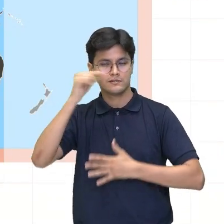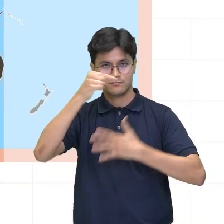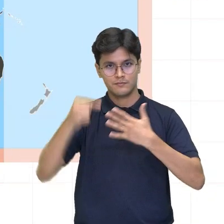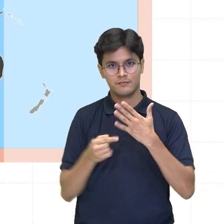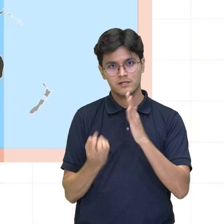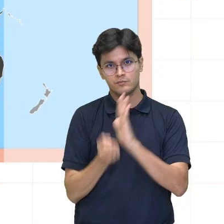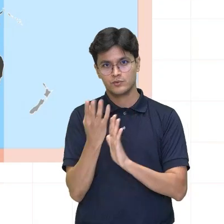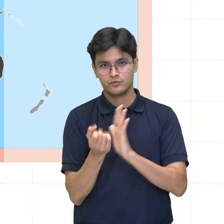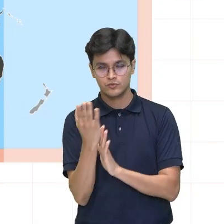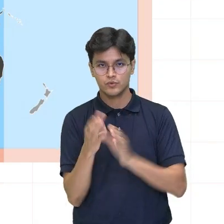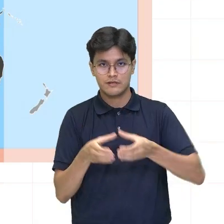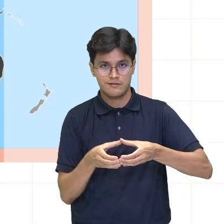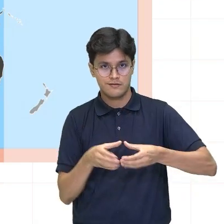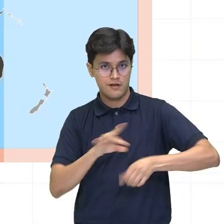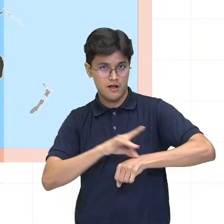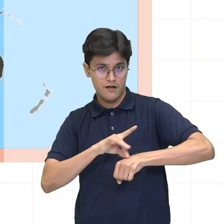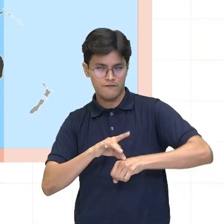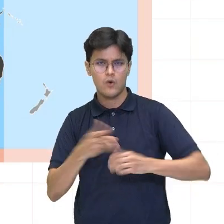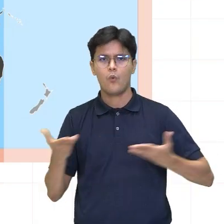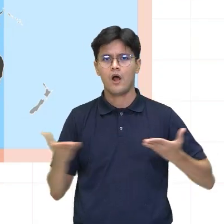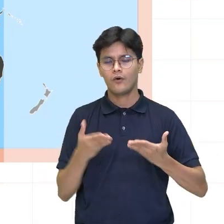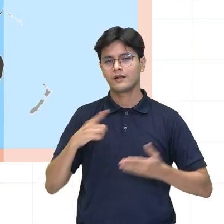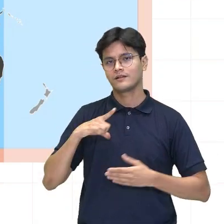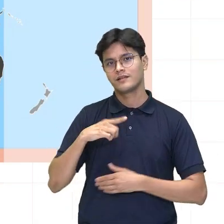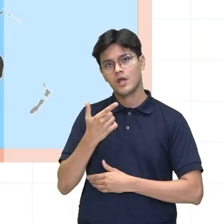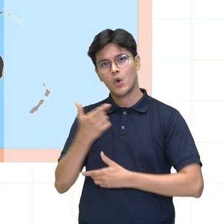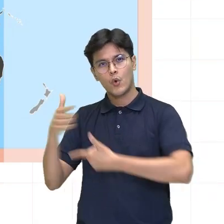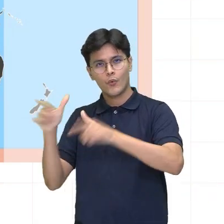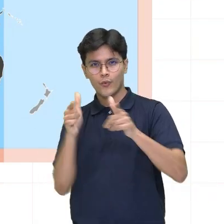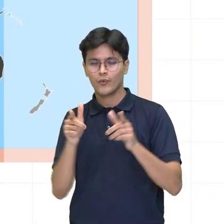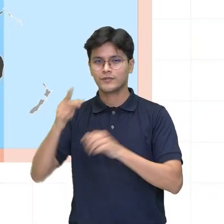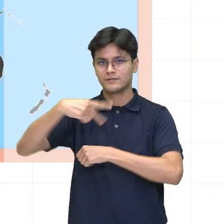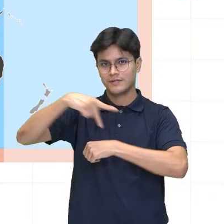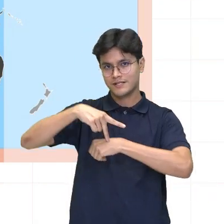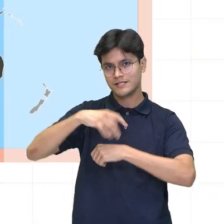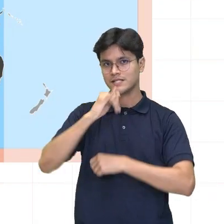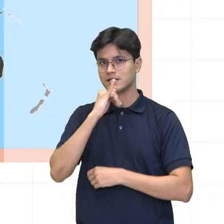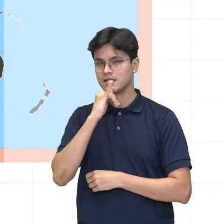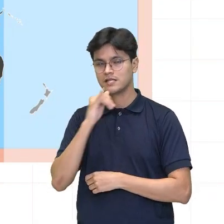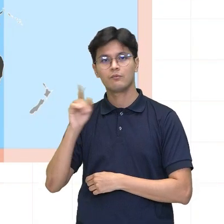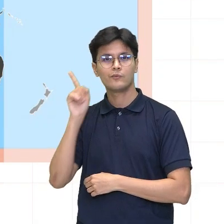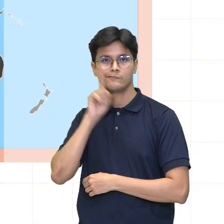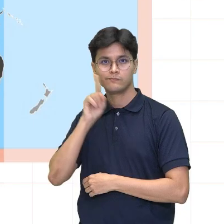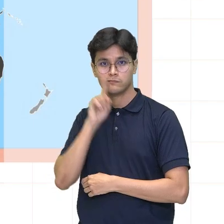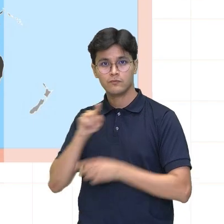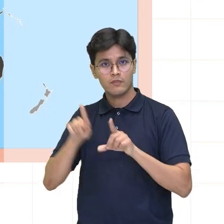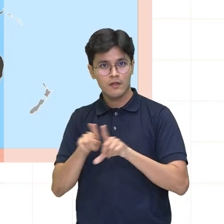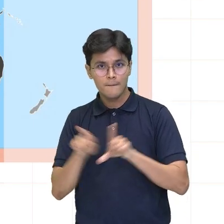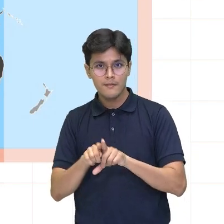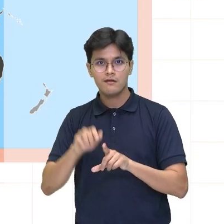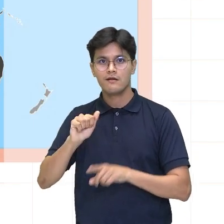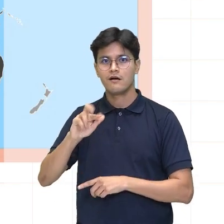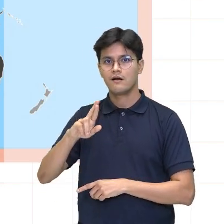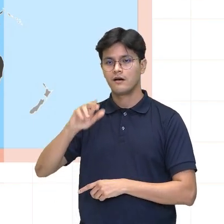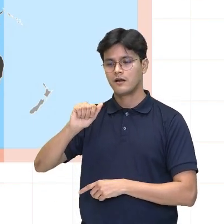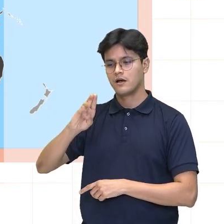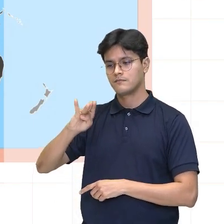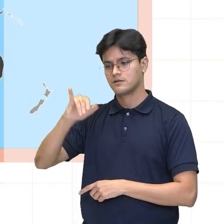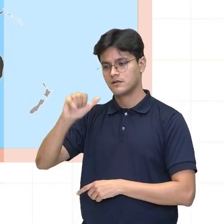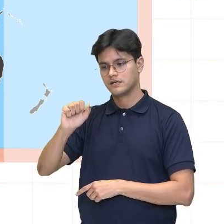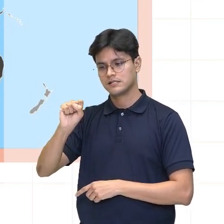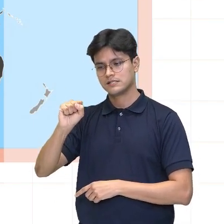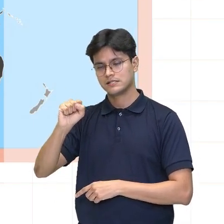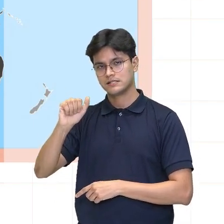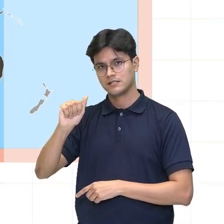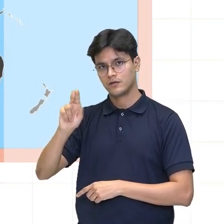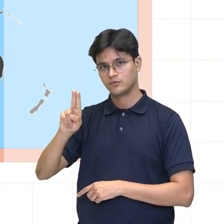outros países destacados, né? Os Estados Unidos, a Arábia Saudita e a Rússia, né? Então,